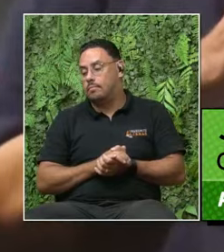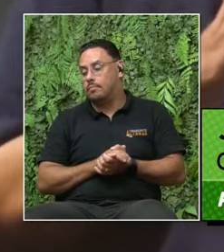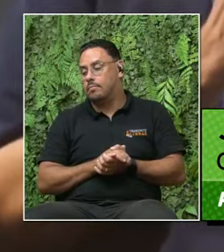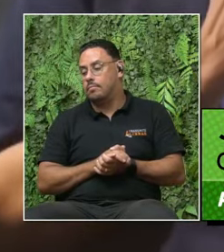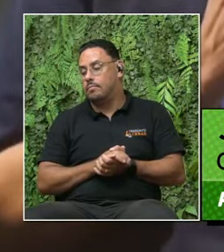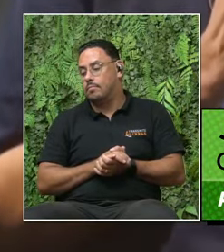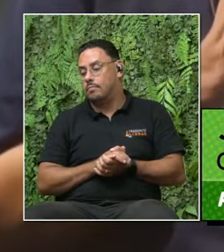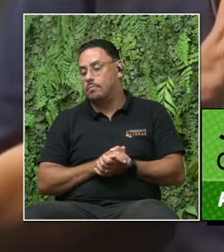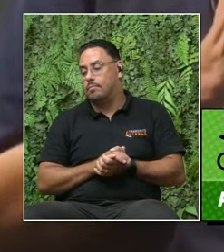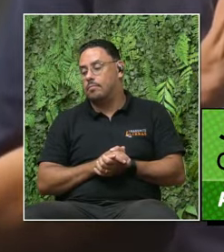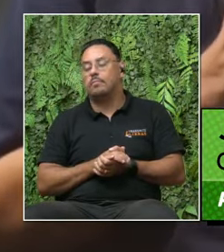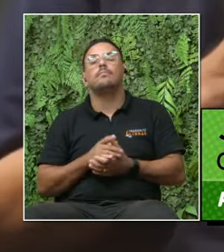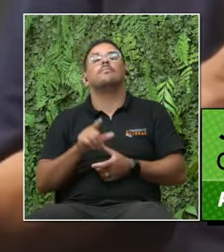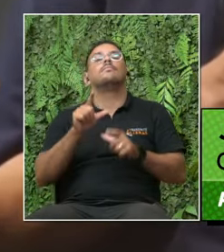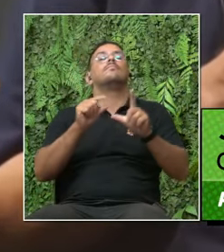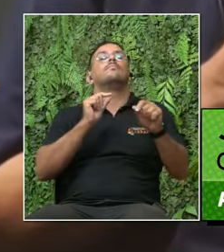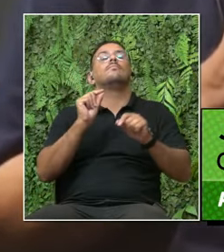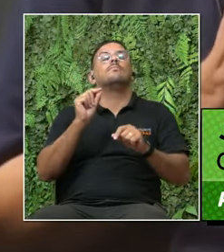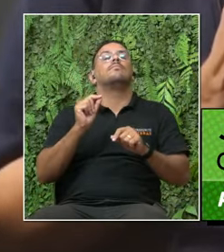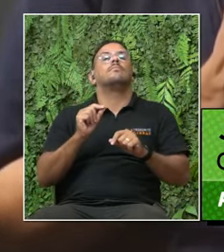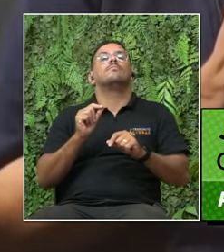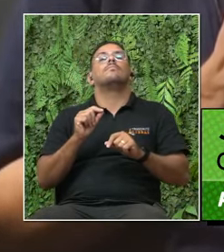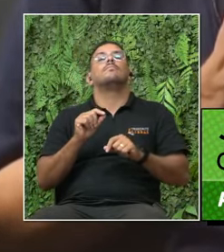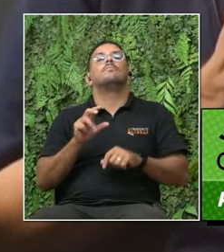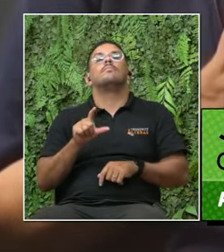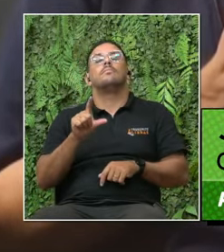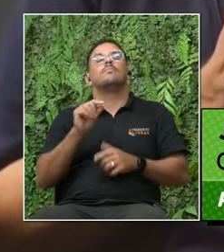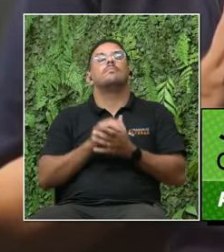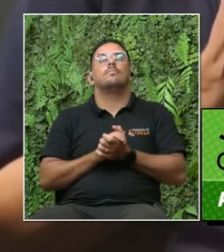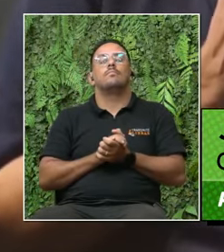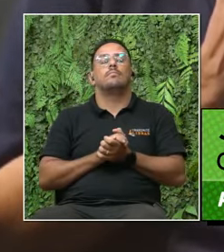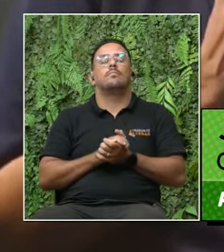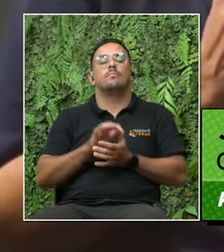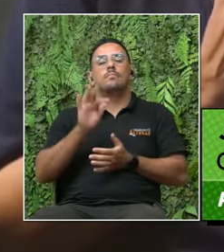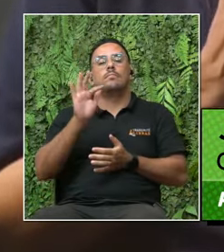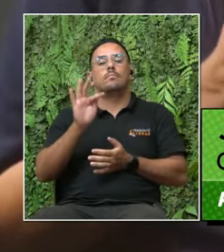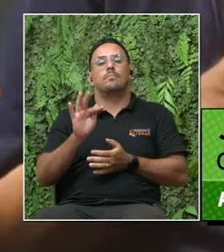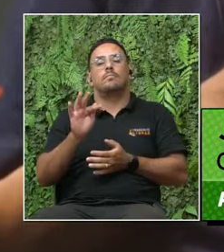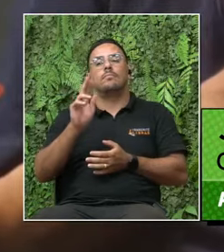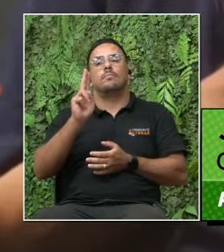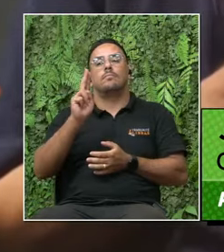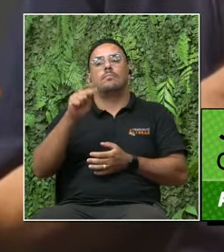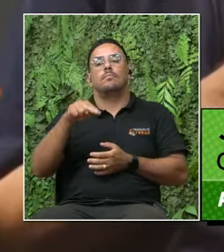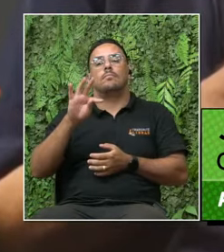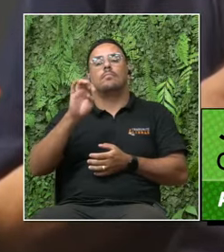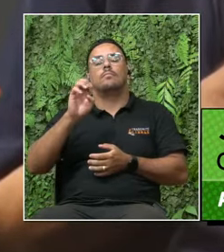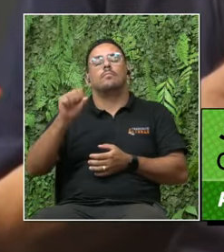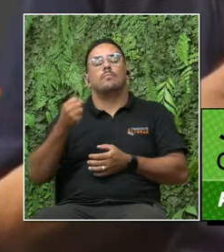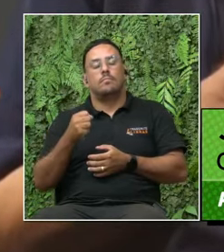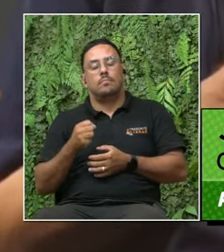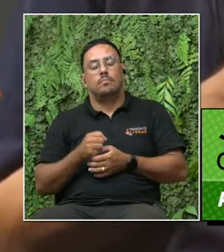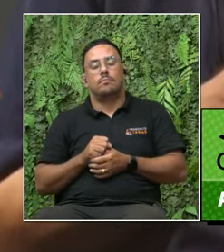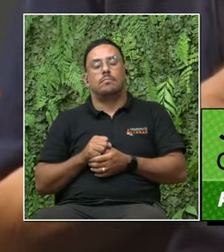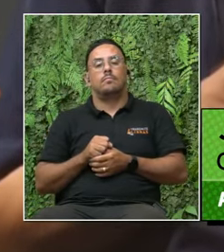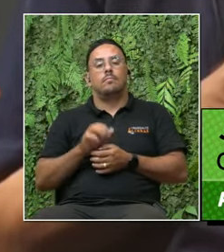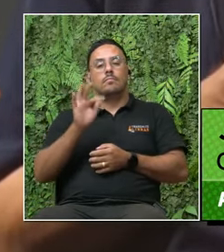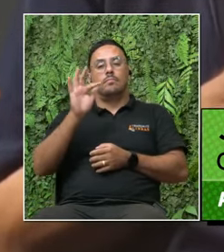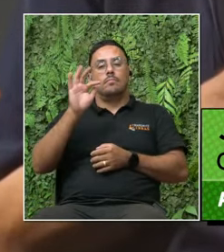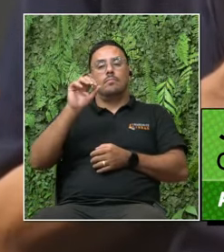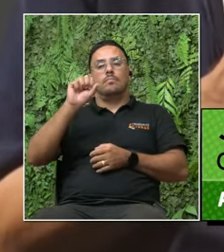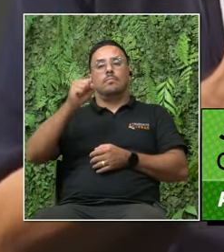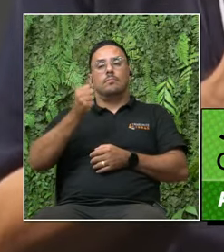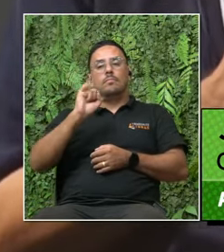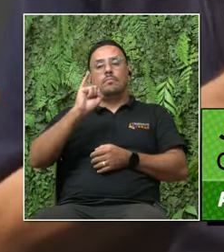vocês vão vocês estão vocês estão escolhendo quem vocês vão pegar no pé olha aqui o Fuentes tem que ser titular no lugar do Lucas Silva conord se